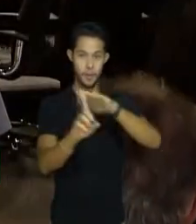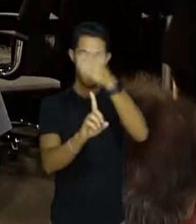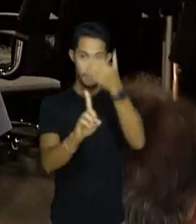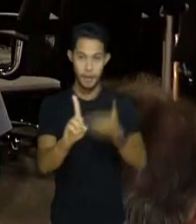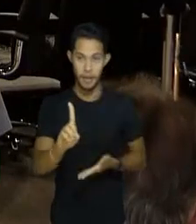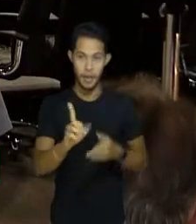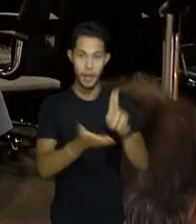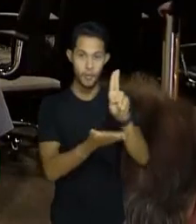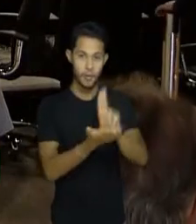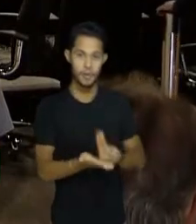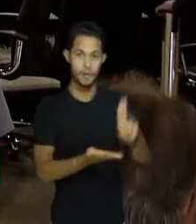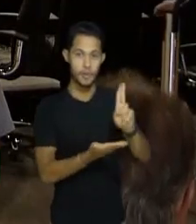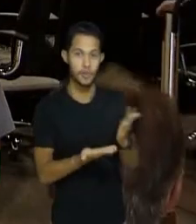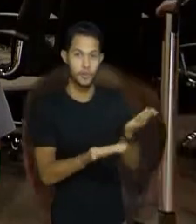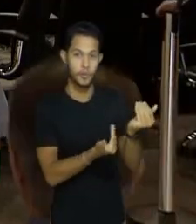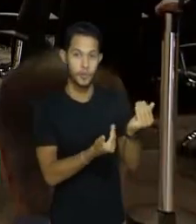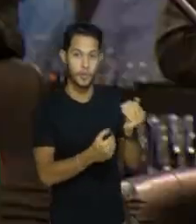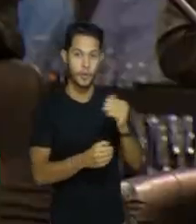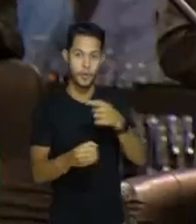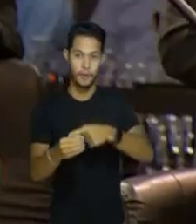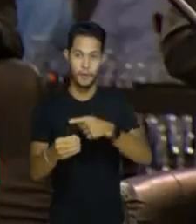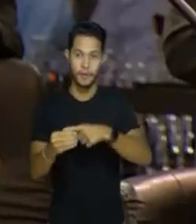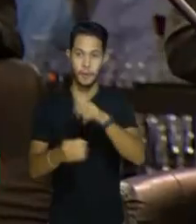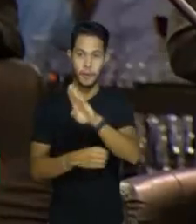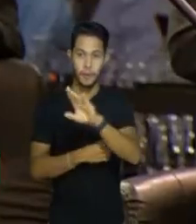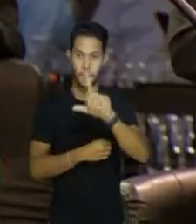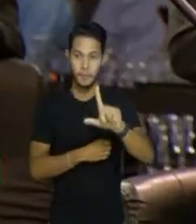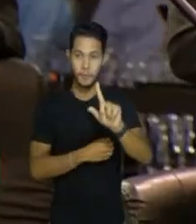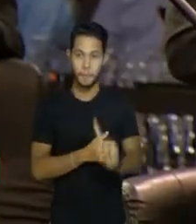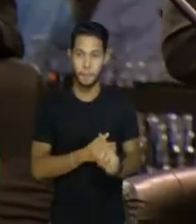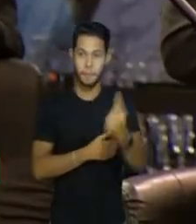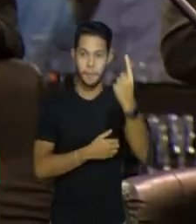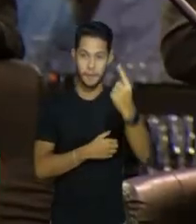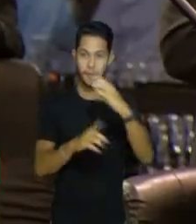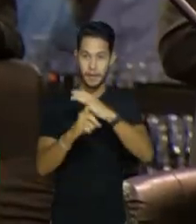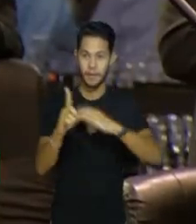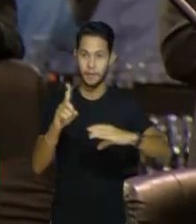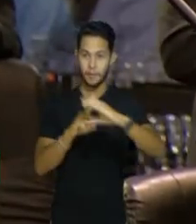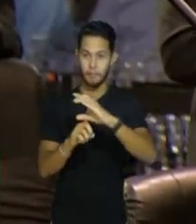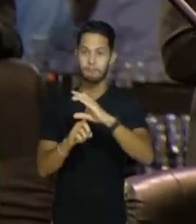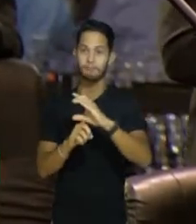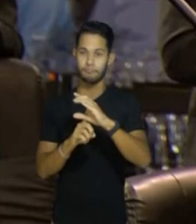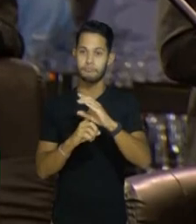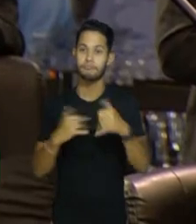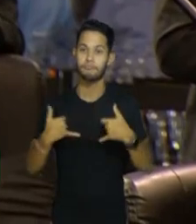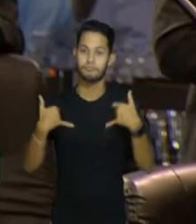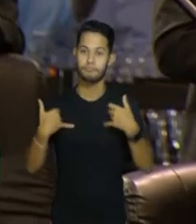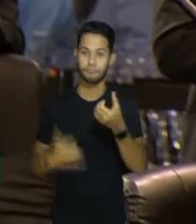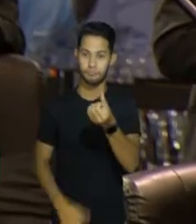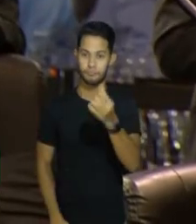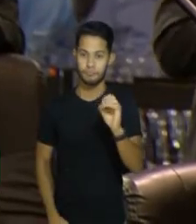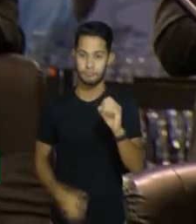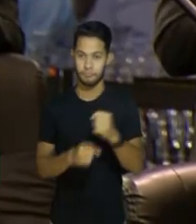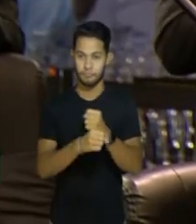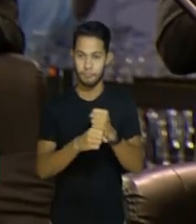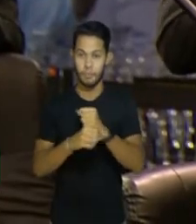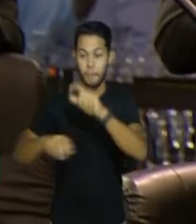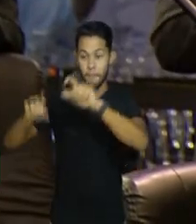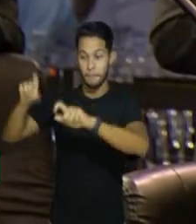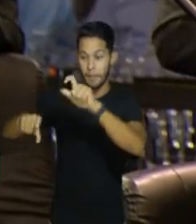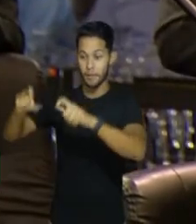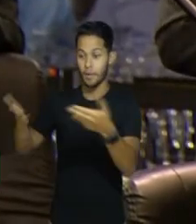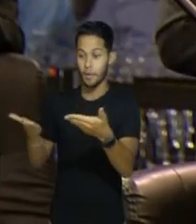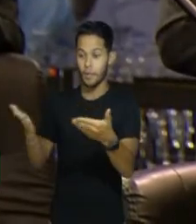de Blumenau, a primeira comunitária do Estado, faz 60 anos. Então, aqueles deputados que ainda estiverem em Blumenau, no período da